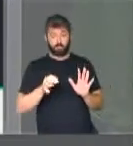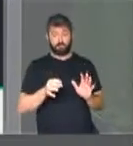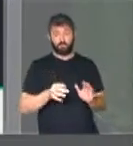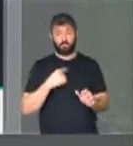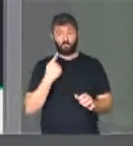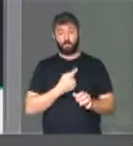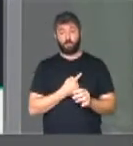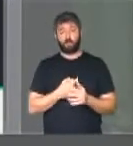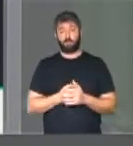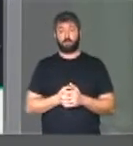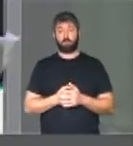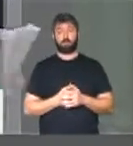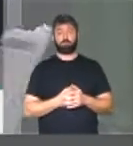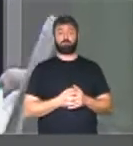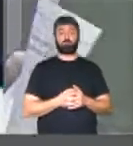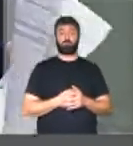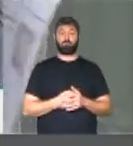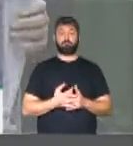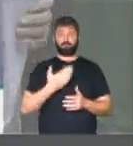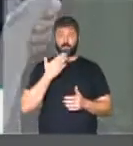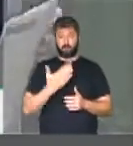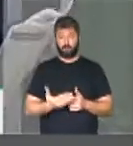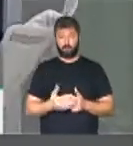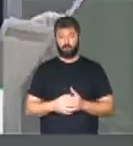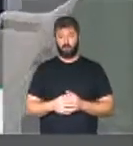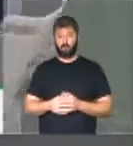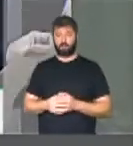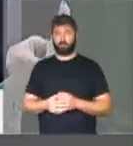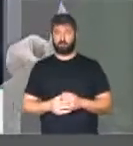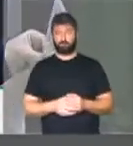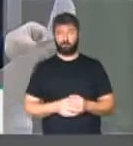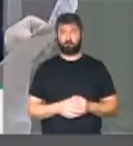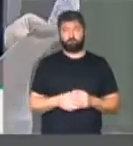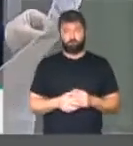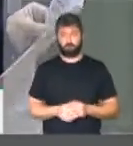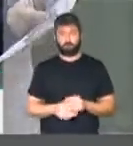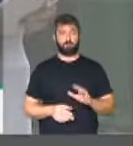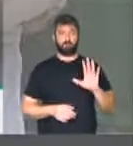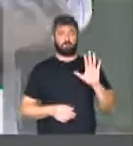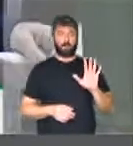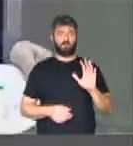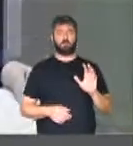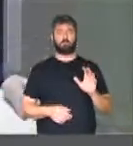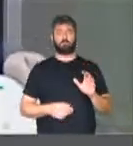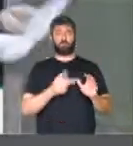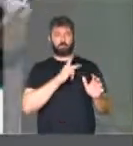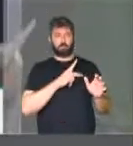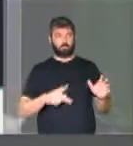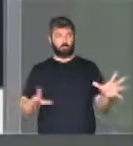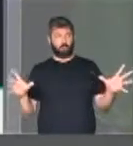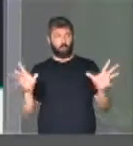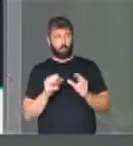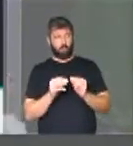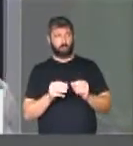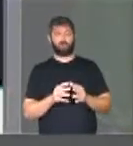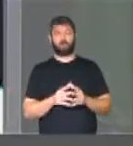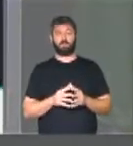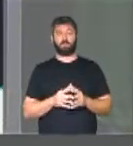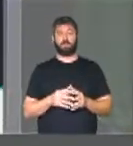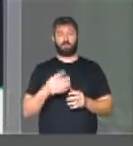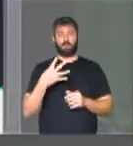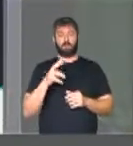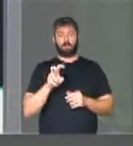nós nos posicionamos favoravelmente. Eu queria, presidente, apenas concluir, aproveitando